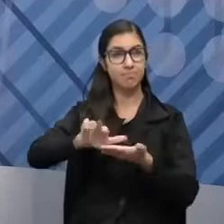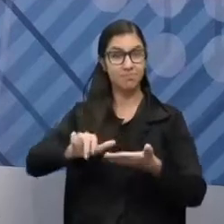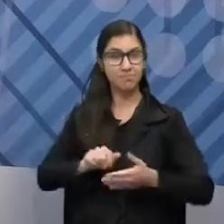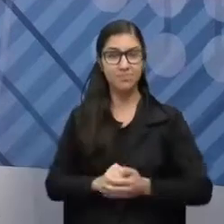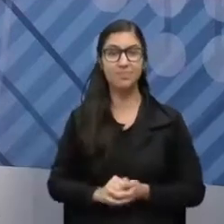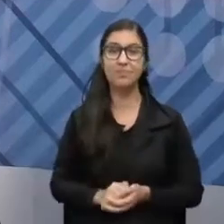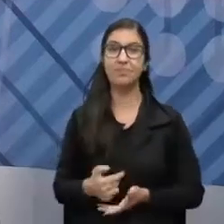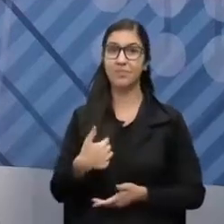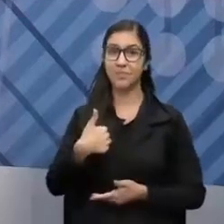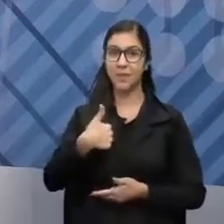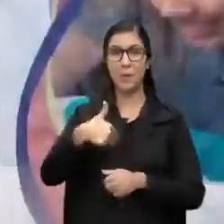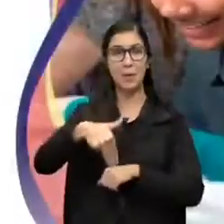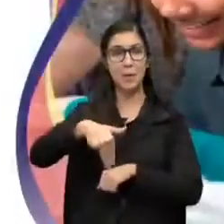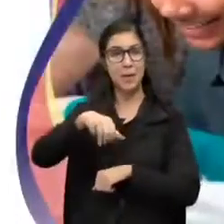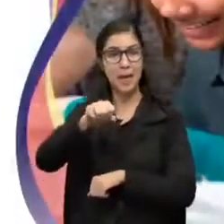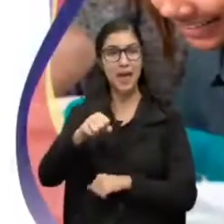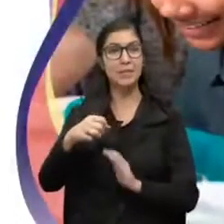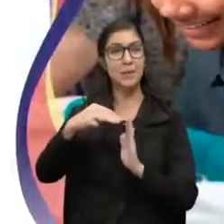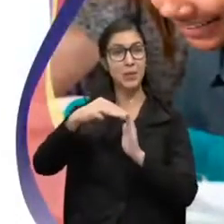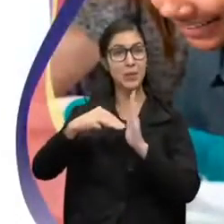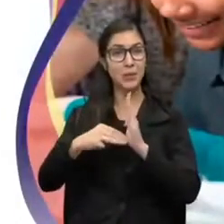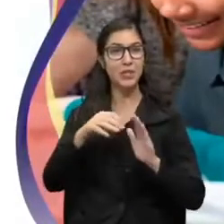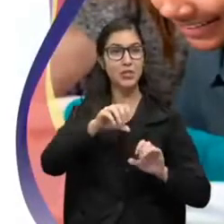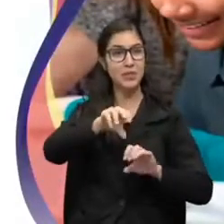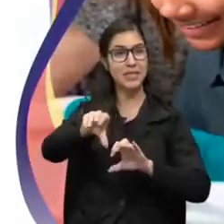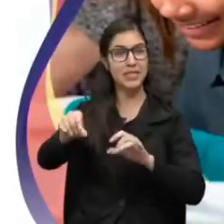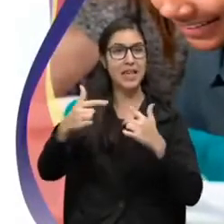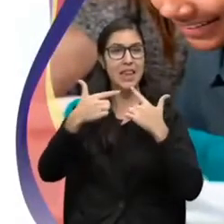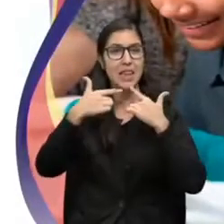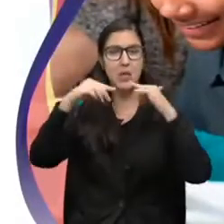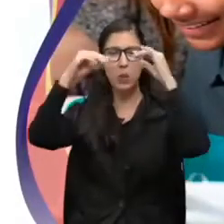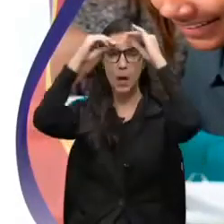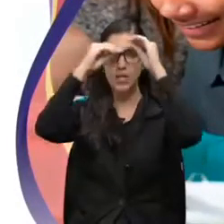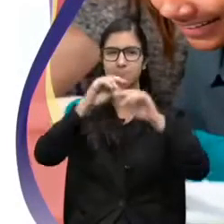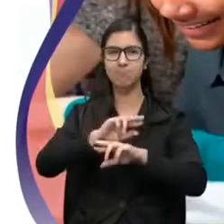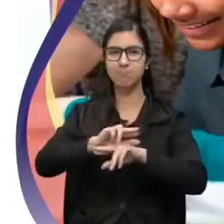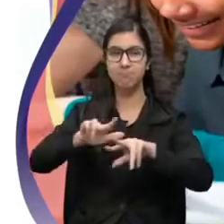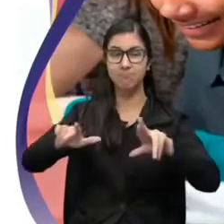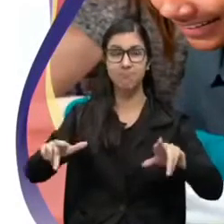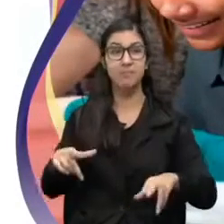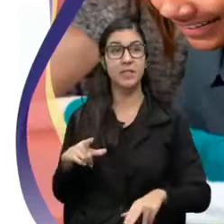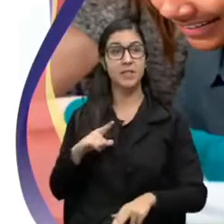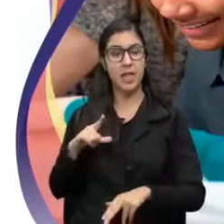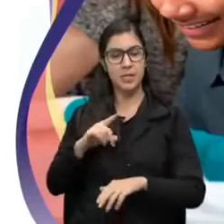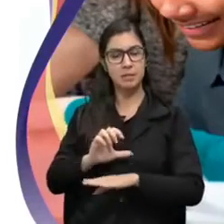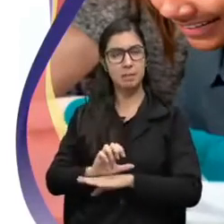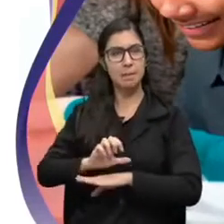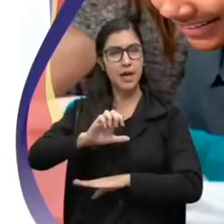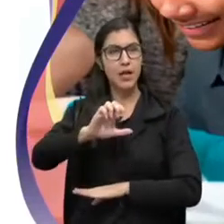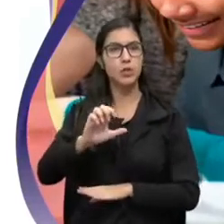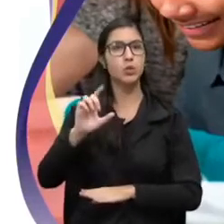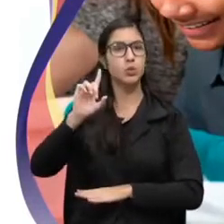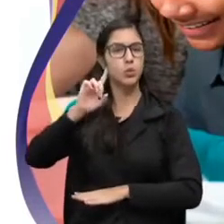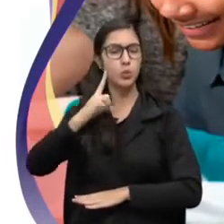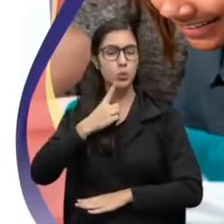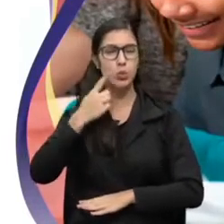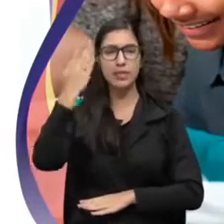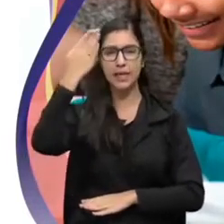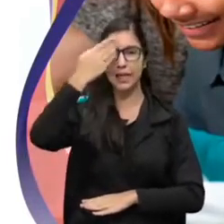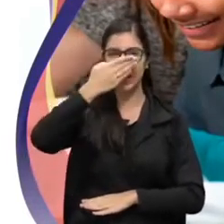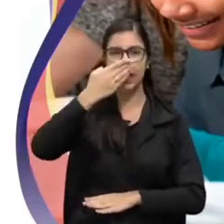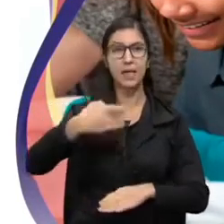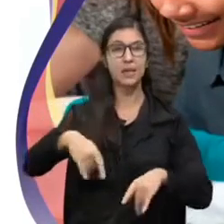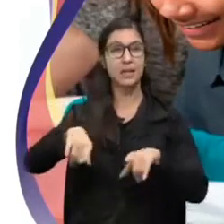Eu sou mestre em metodologias do ensino de linguagens, sou especialista na área da surdo-cegueira, da